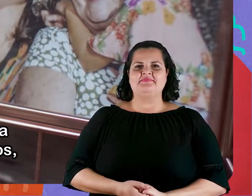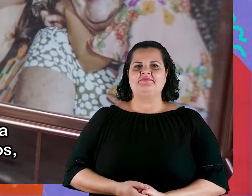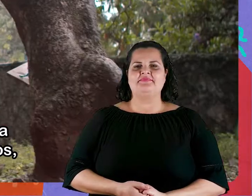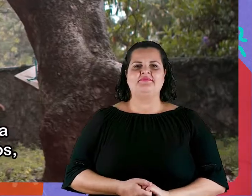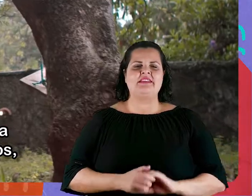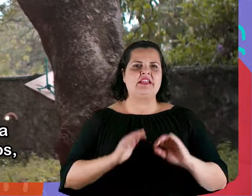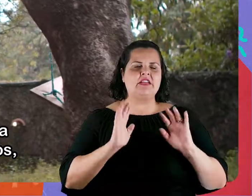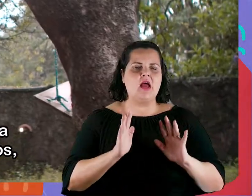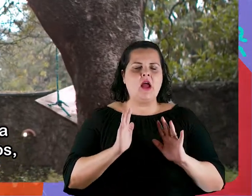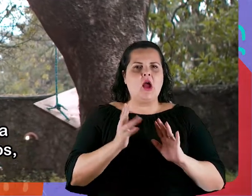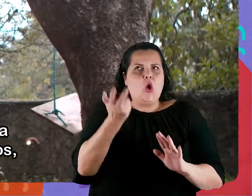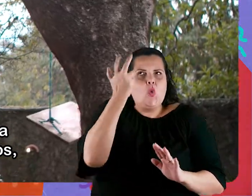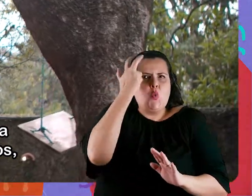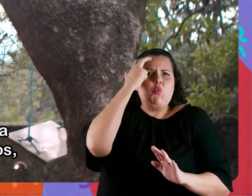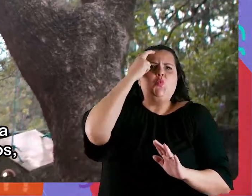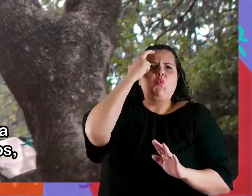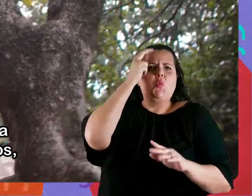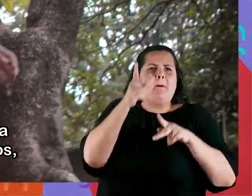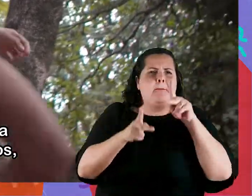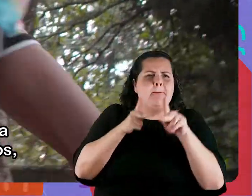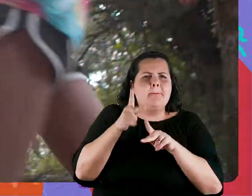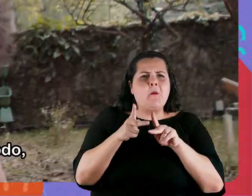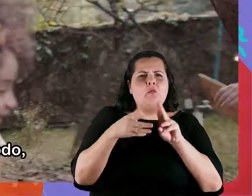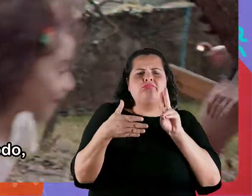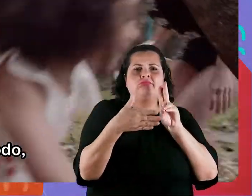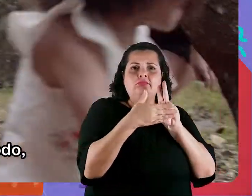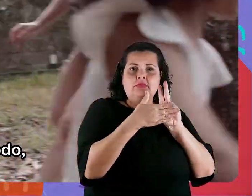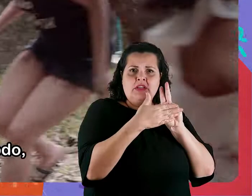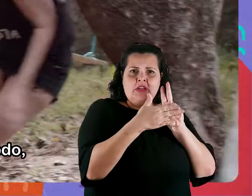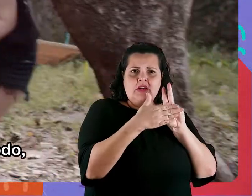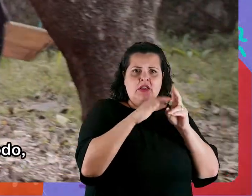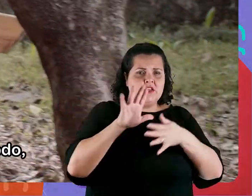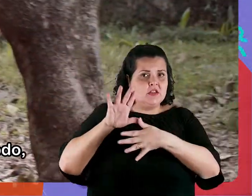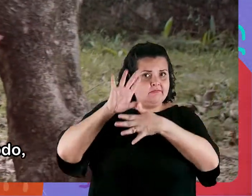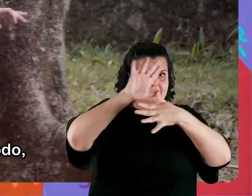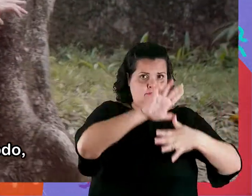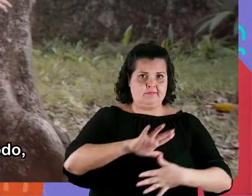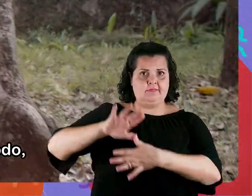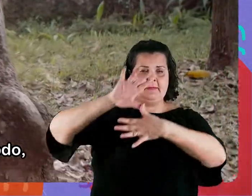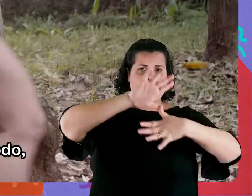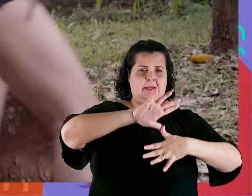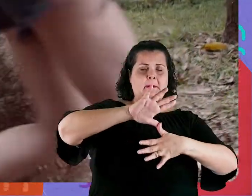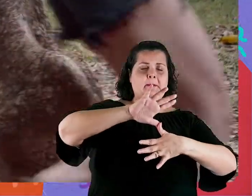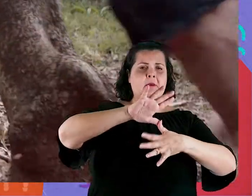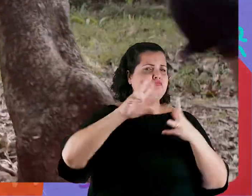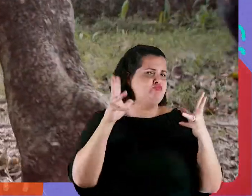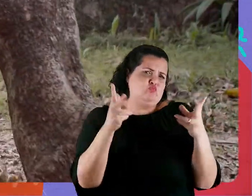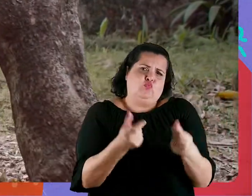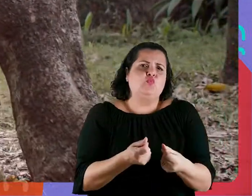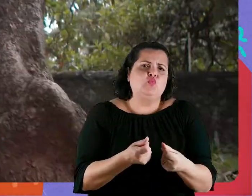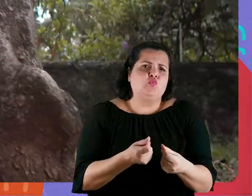na cultura de muitos povos originarios médio pouco nativo do continente americano todo